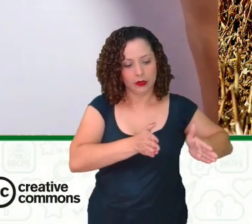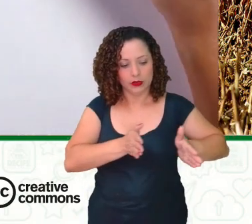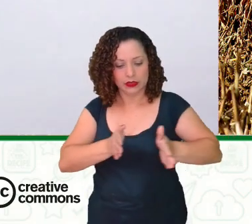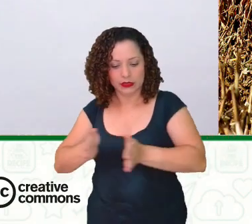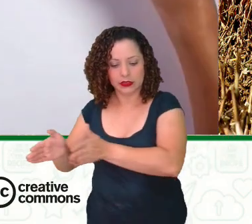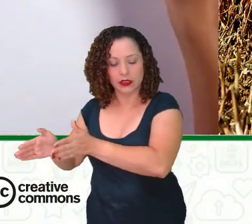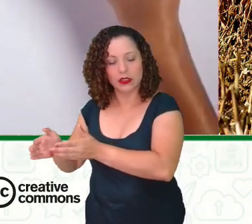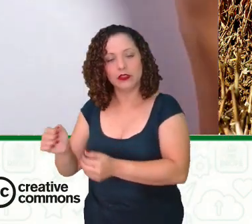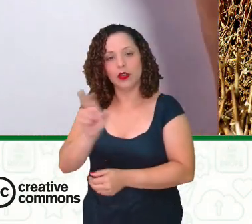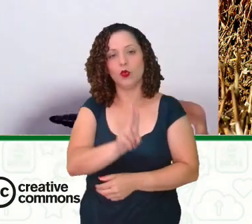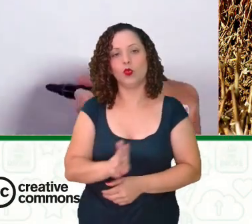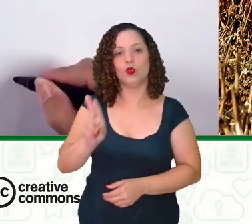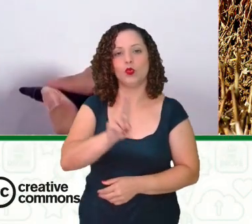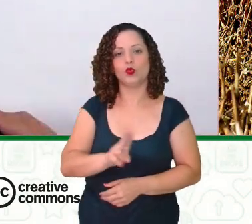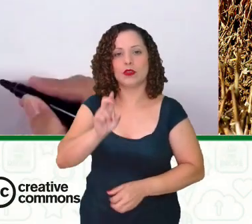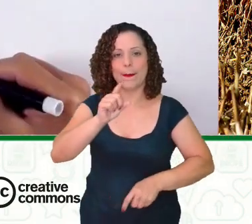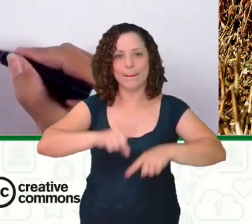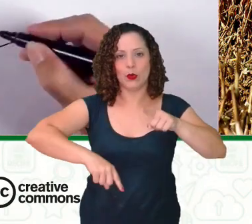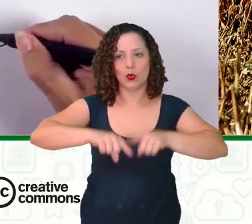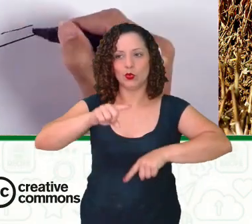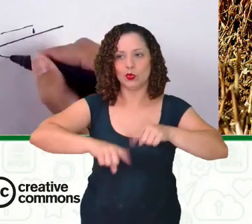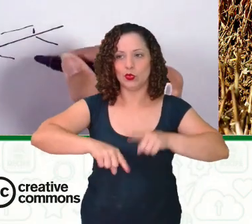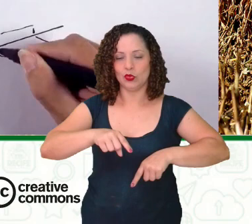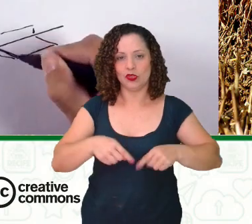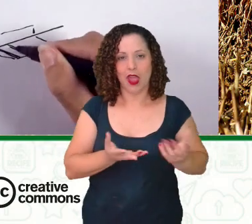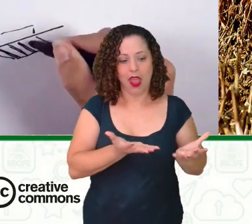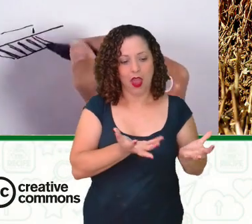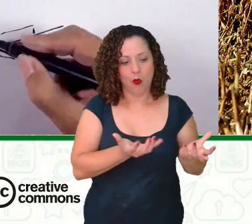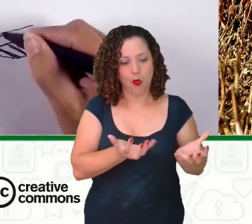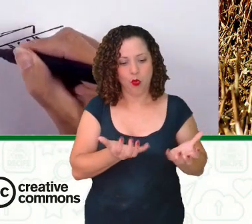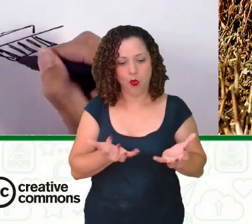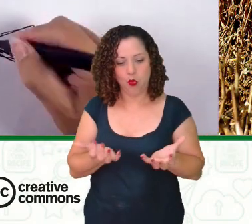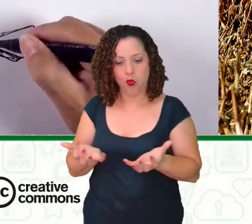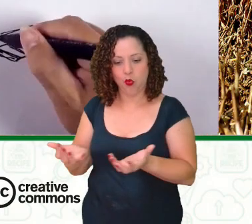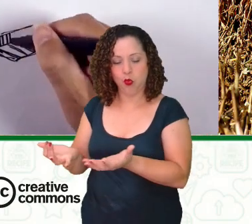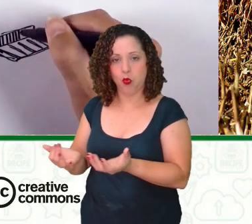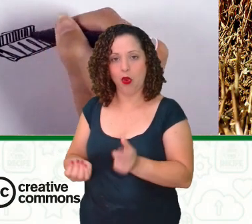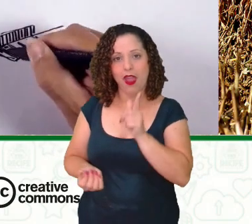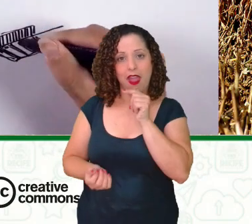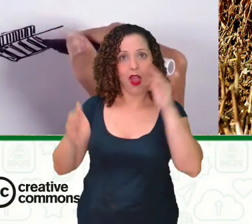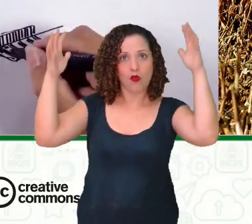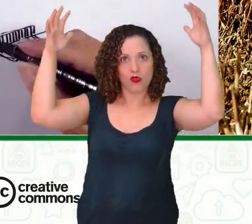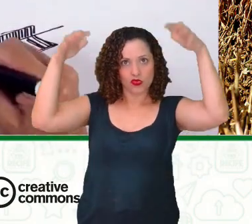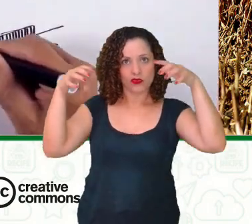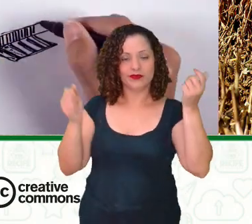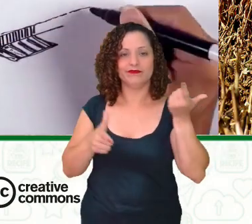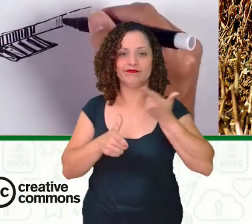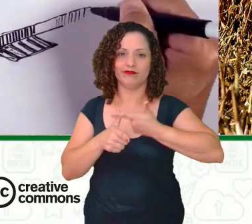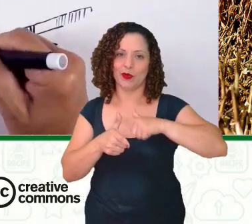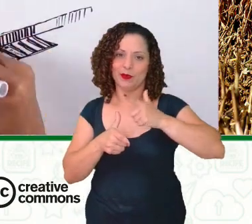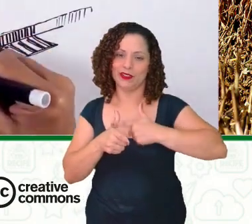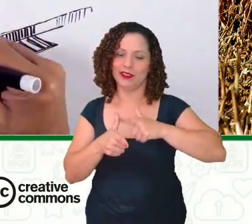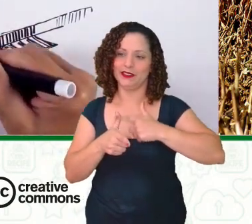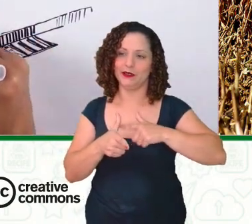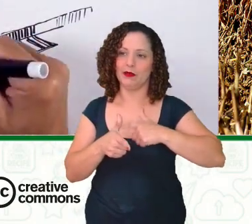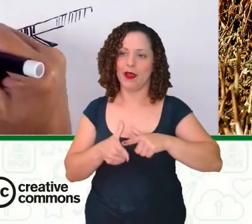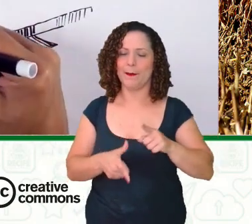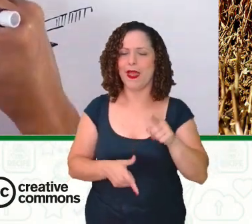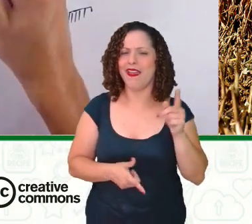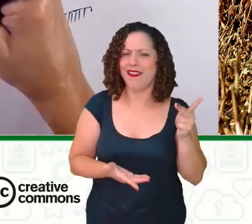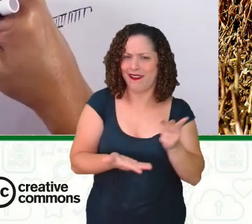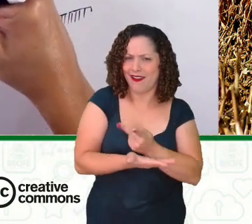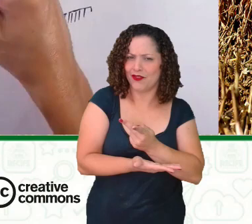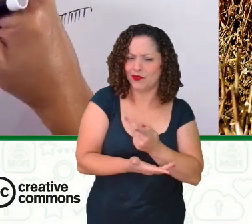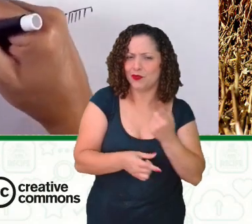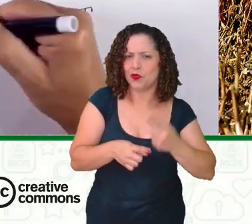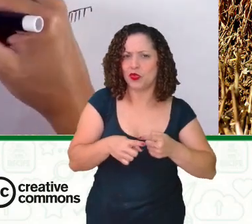asfalto ou outros materiais não permeáveis, torna a água da chuva um problema. Isso não soa errado? Afinal,